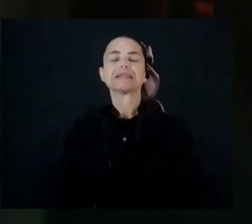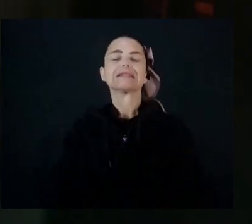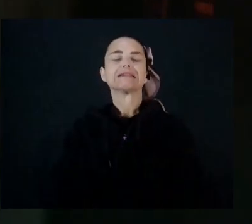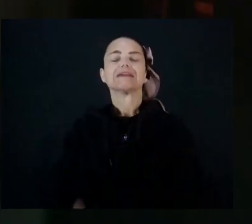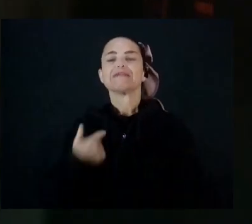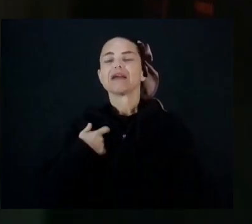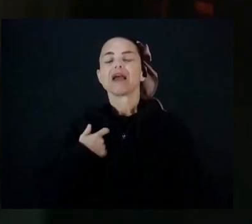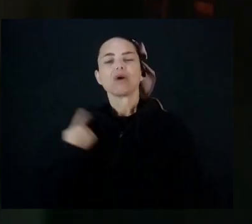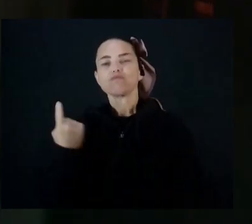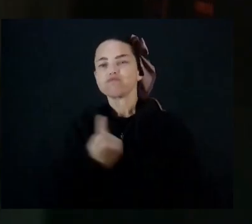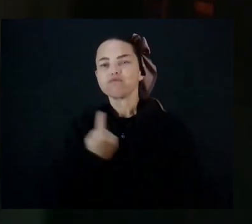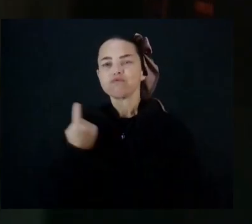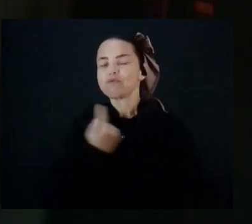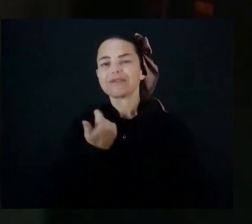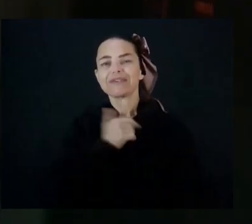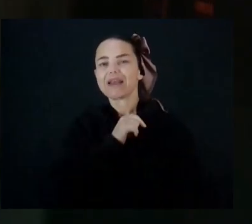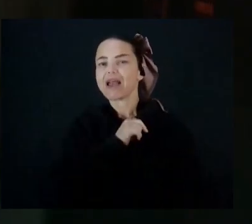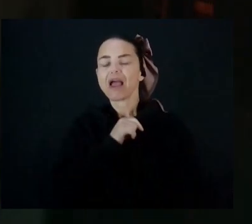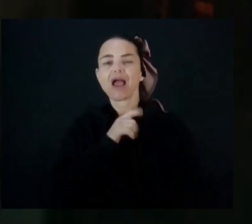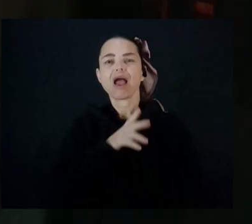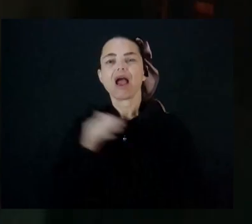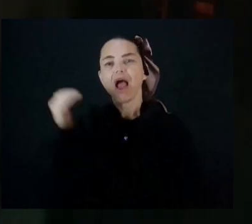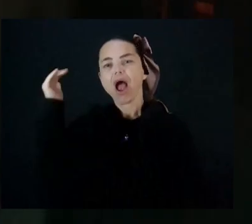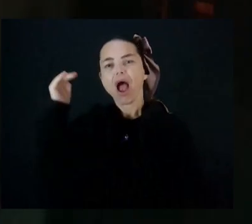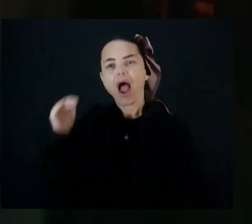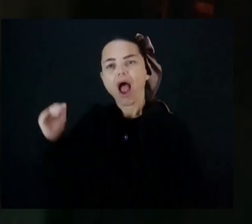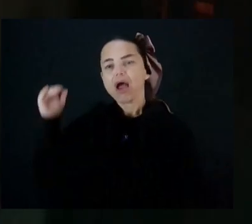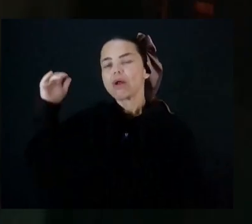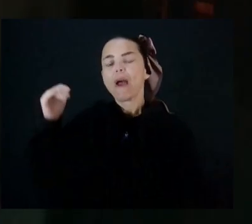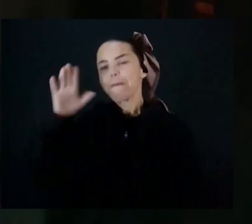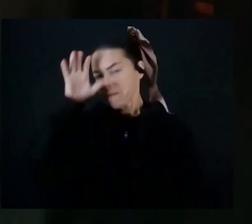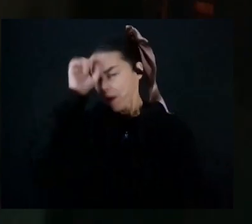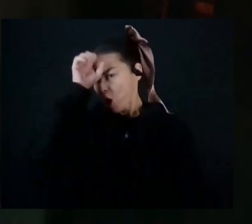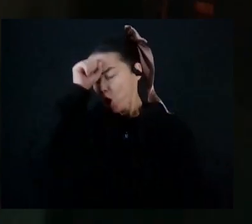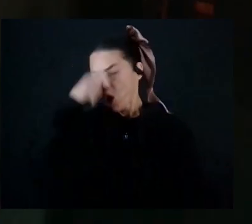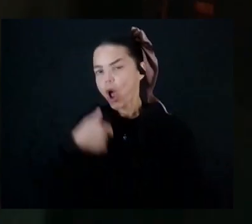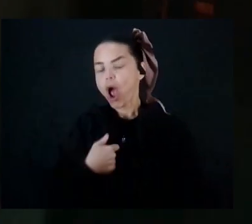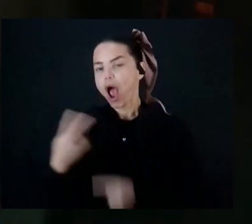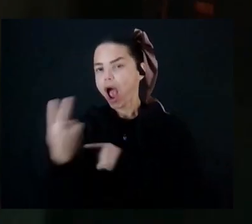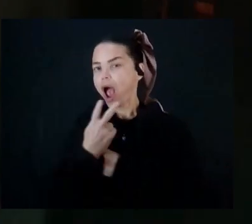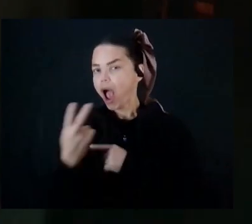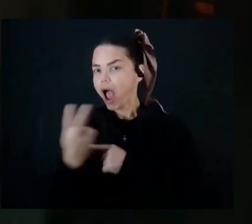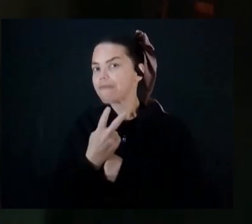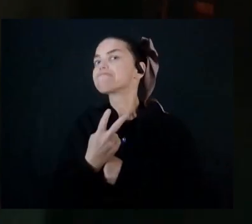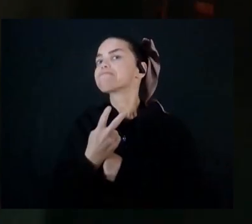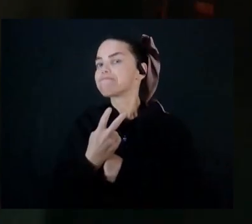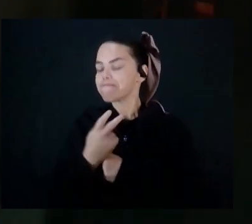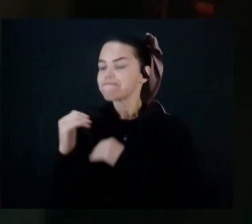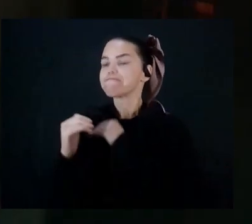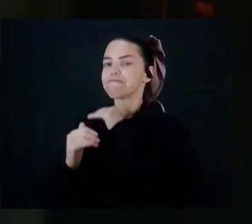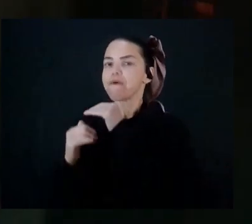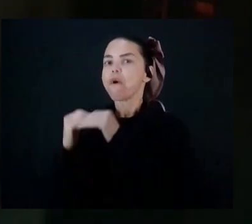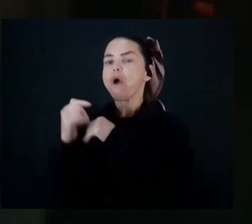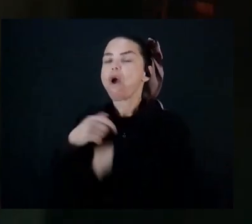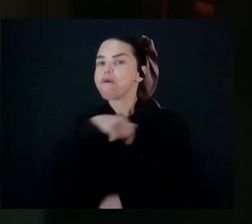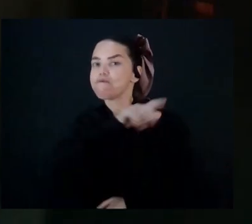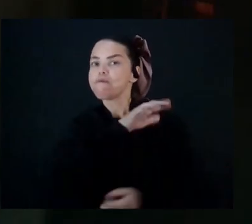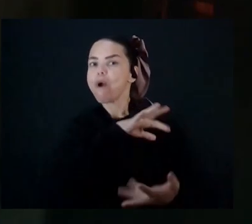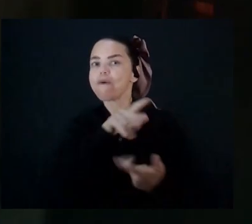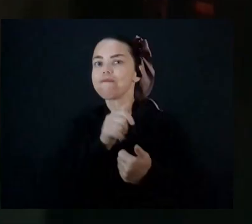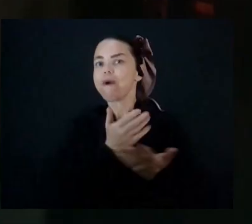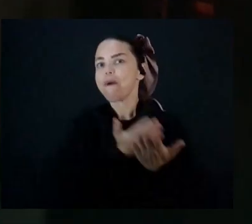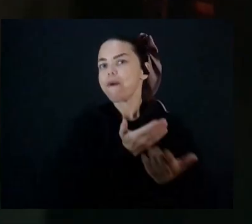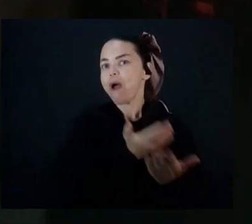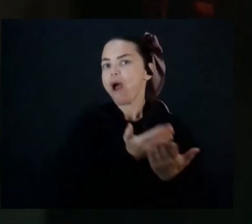cuidasse dela, então ela aprendeu a se cuidar. Com esse aprendizado, ela foi, né, para o mundo, ela foi estudar, ela foi